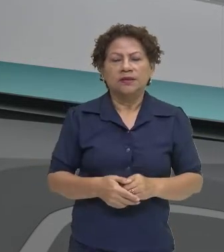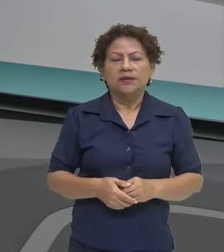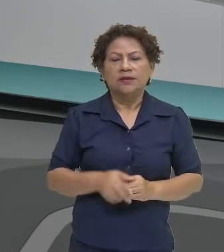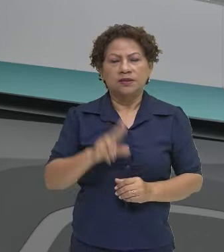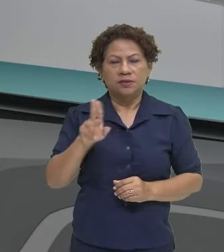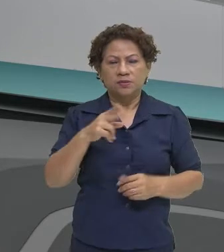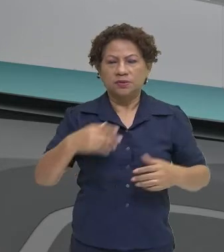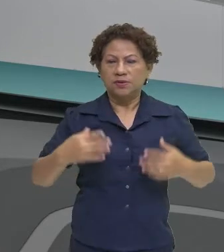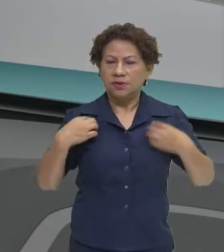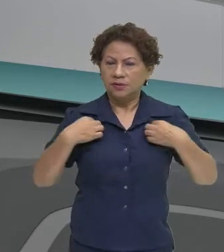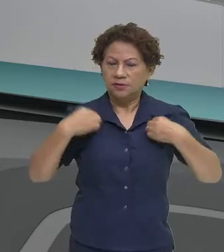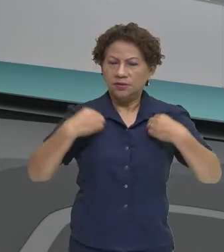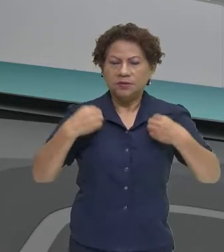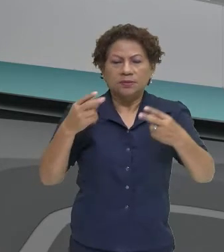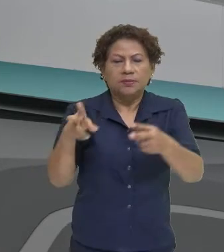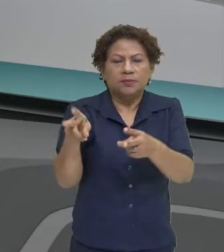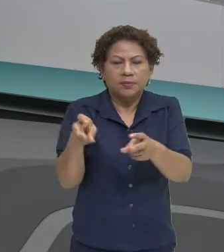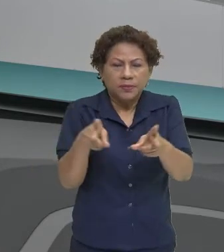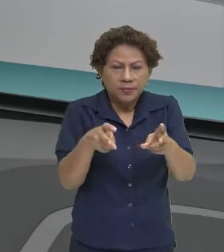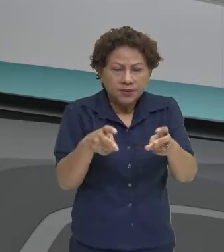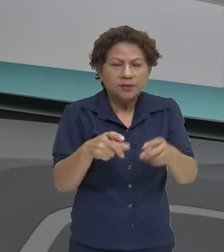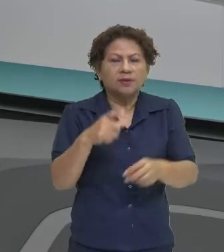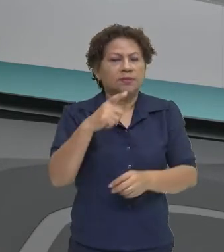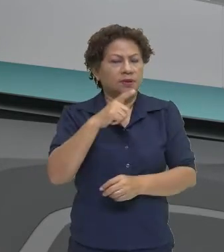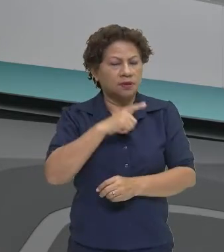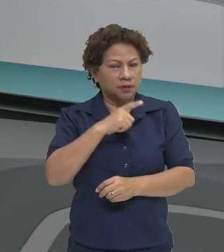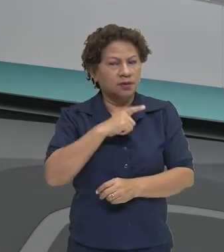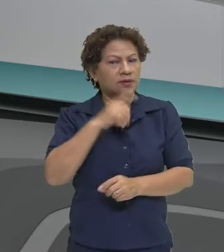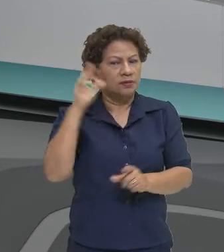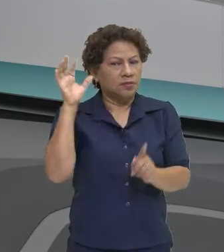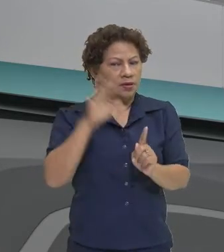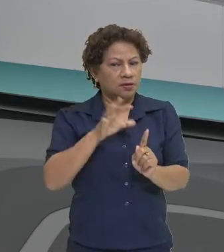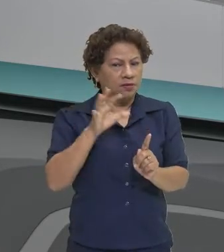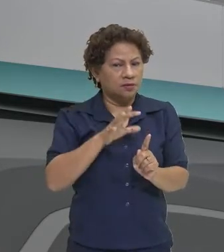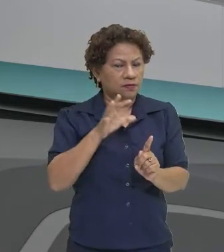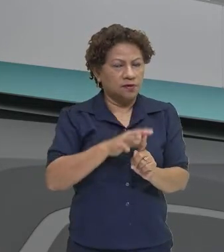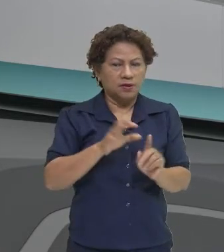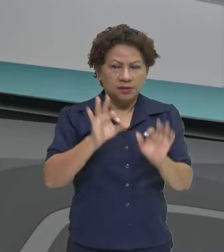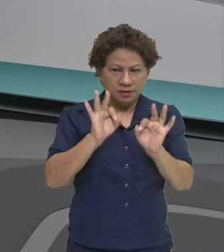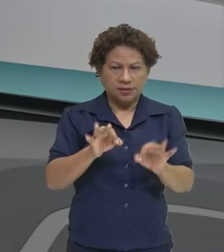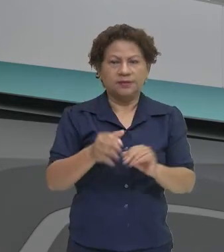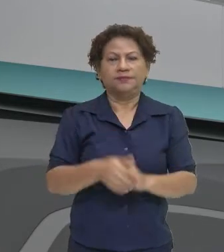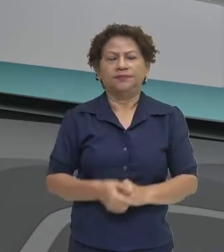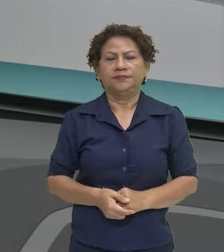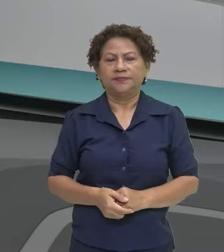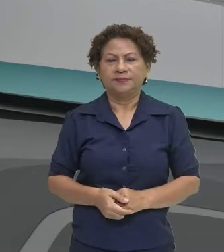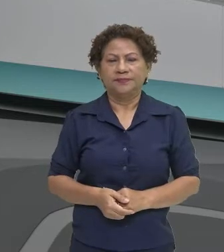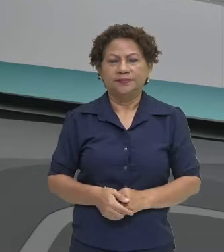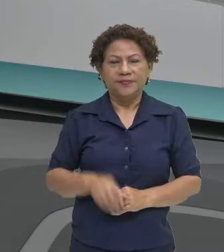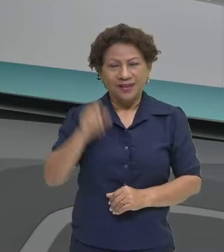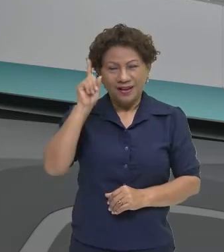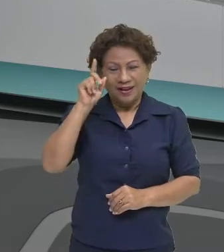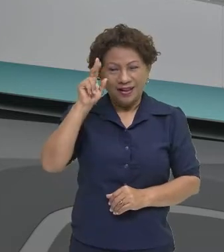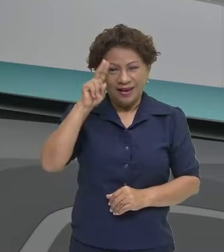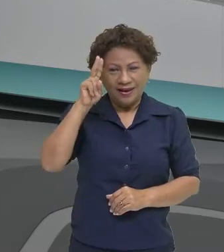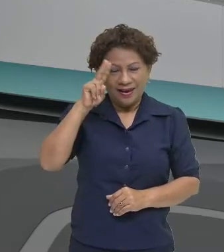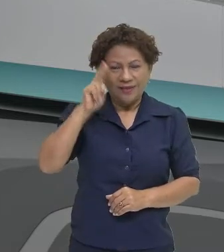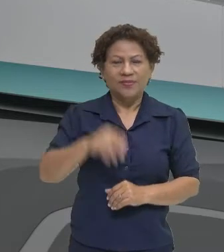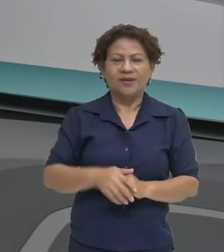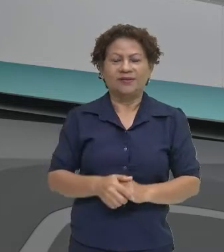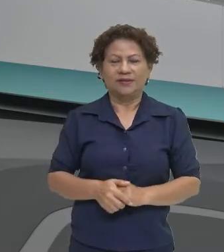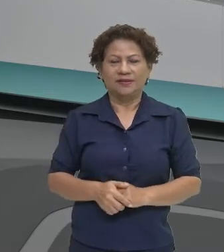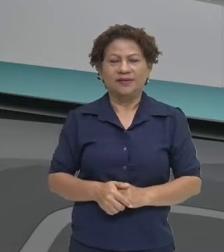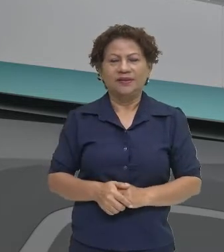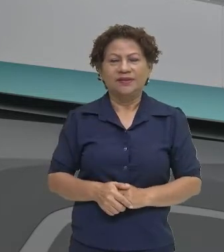vestindo, percebe-se que tem uma grande influência, certo? Aqui nós temos a lenda que nós falamos durante as nossas